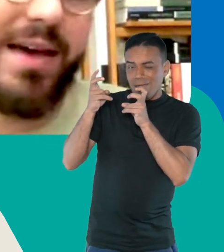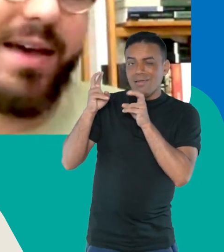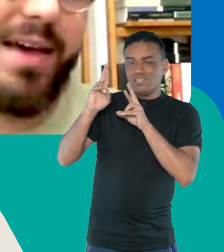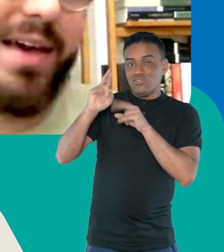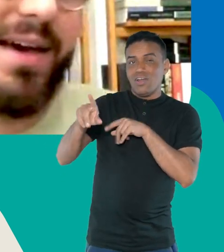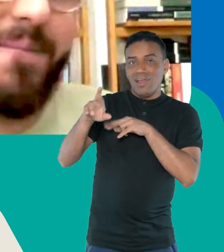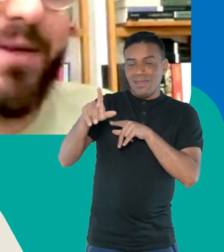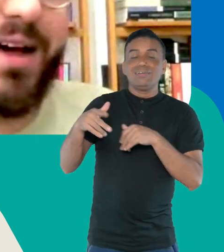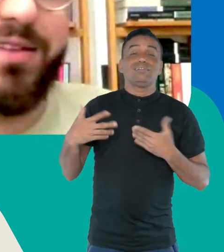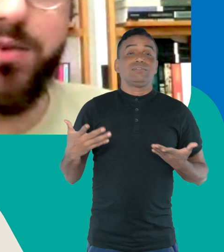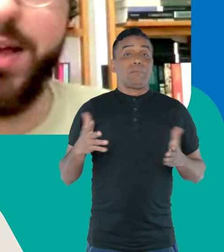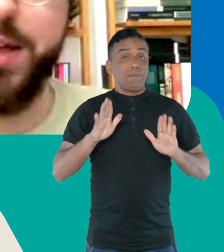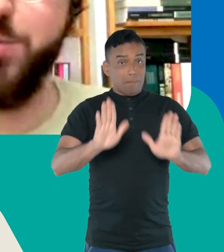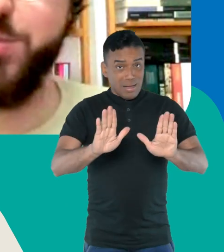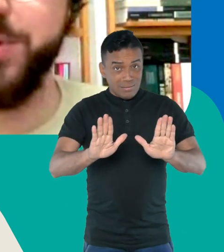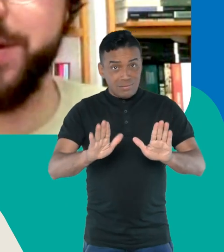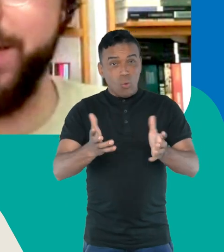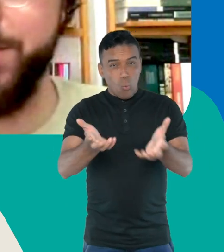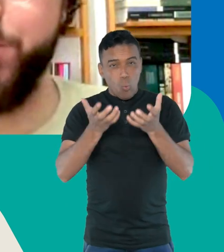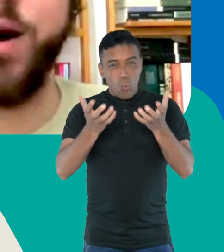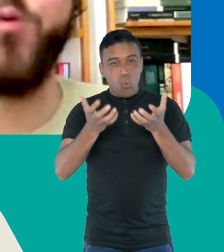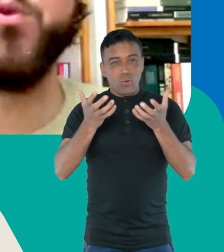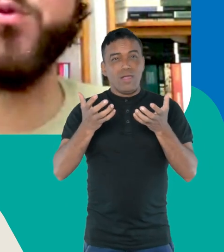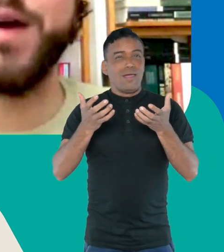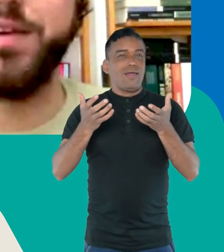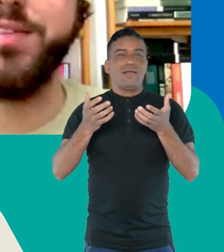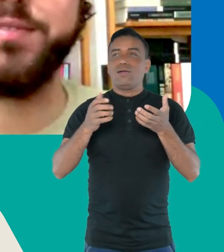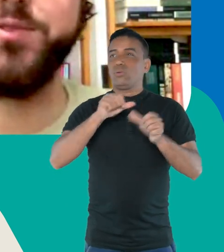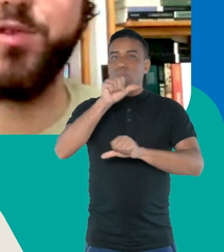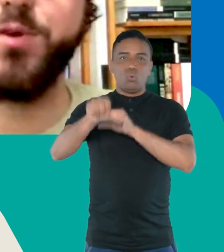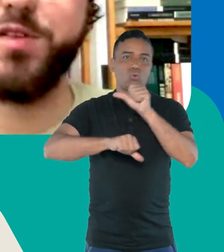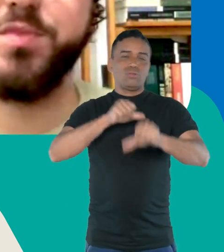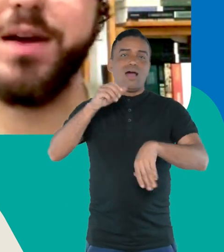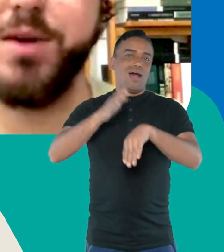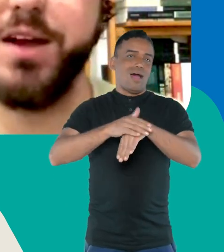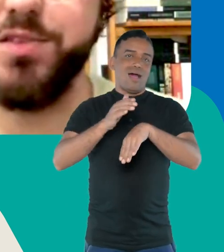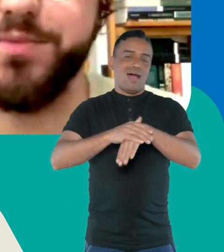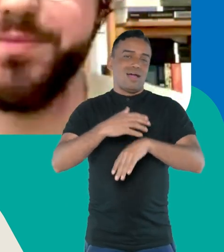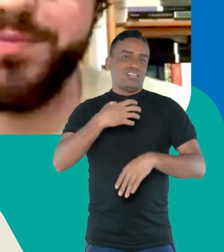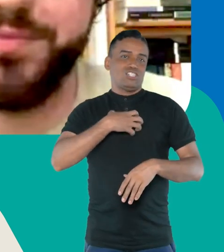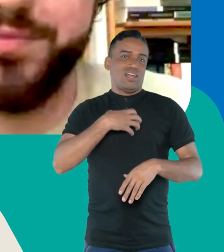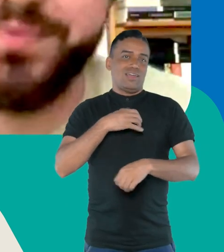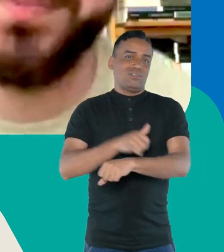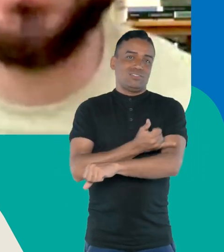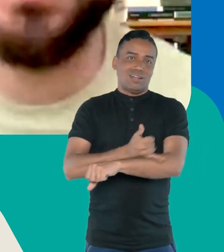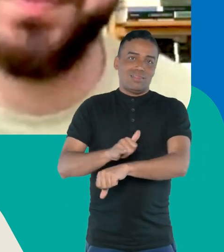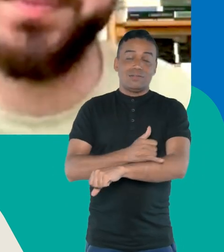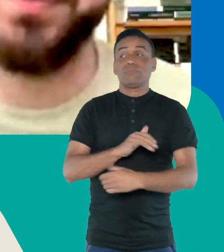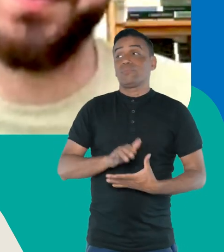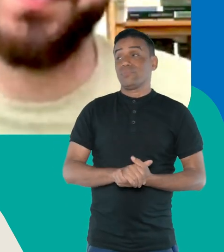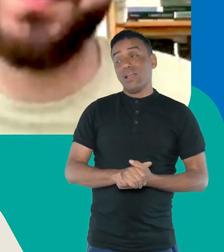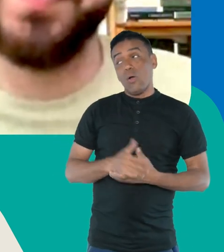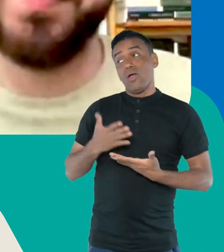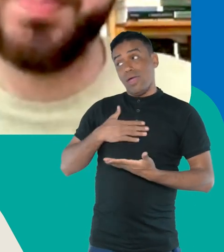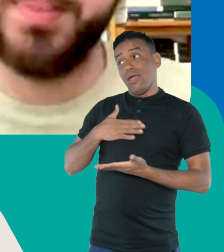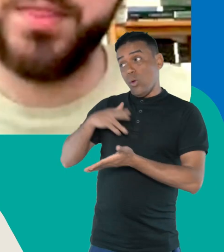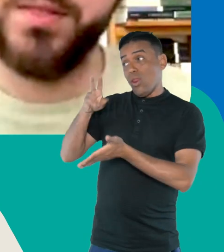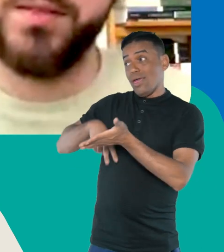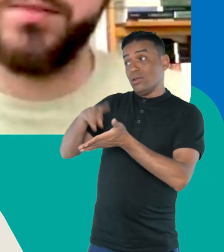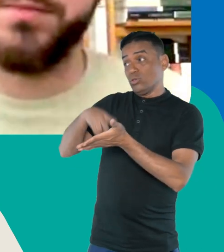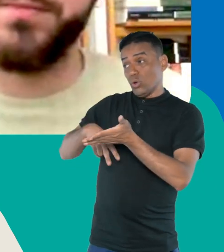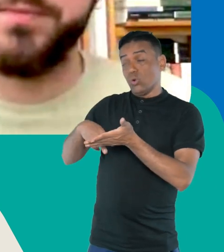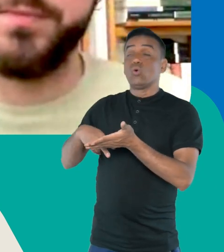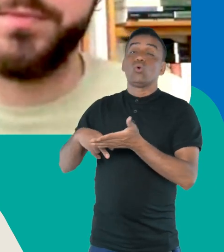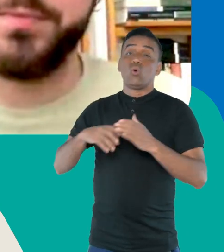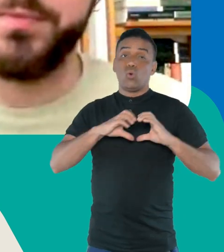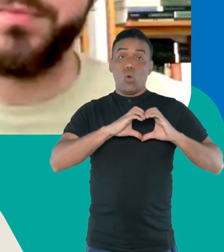isso, mas eu quero voar um pouco mais com os próximos trabalhos. Mas como leitor, eu tenho que te dar esse feedback, te dizer